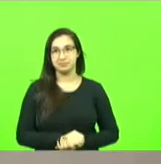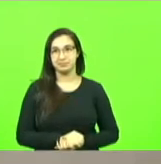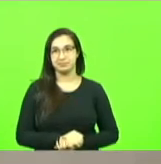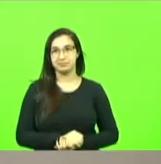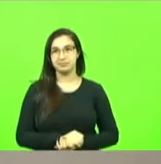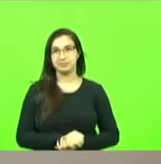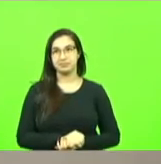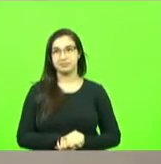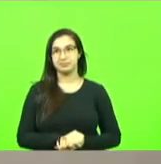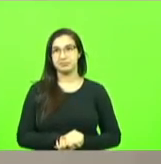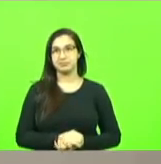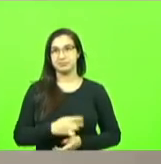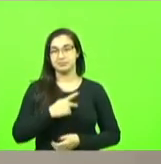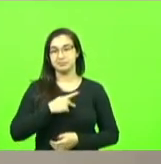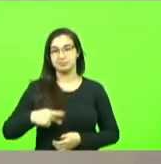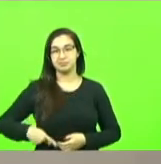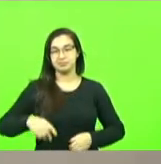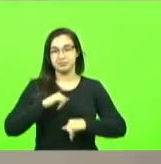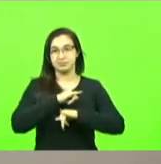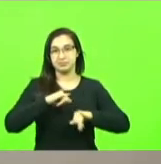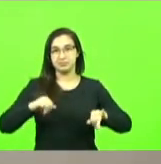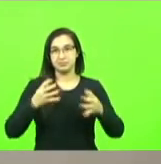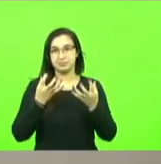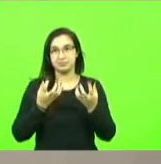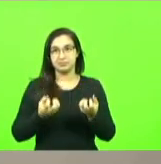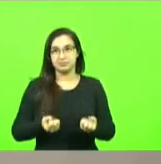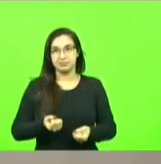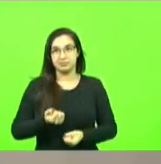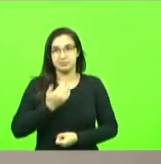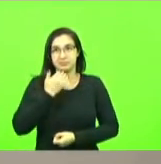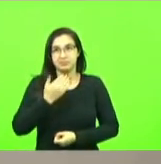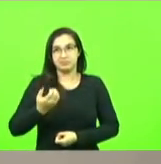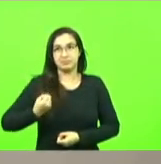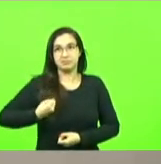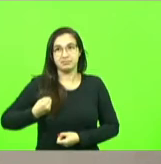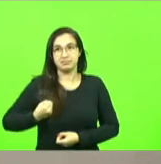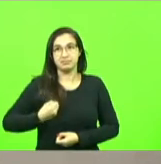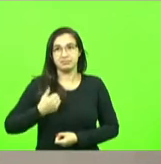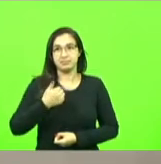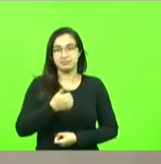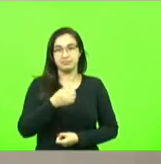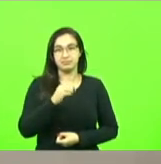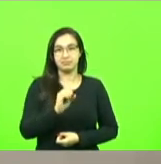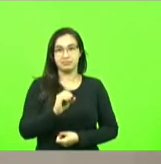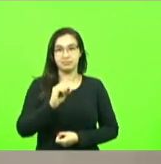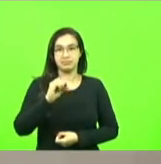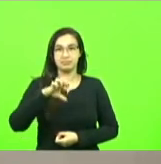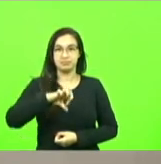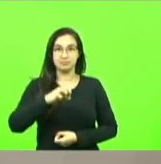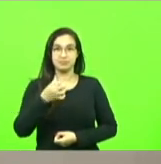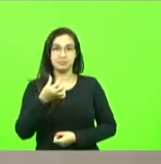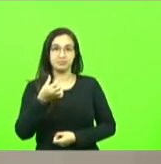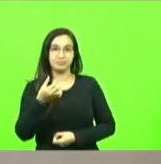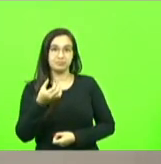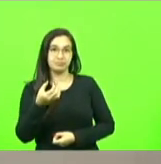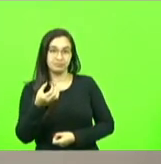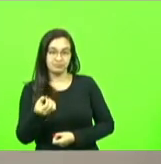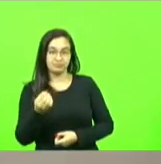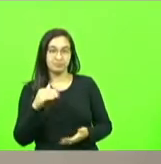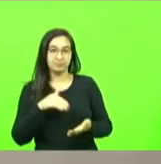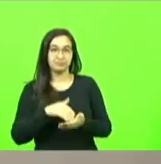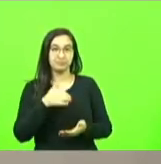esta presidência comunica que defere os seguintes requerimentos requerimentos 1960 a 1968